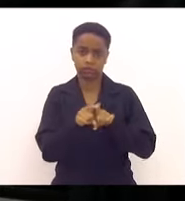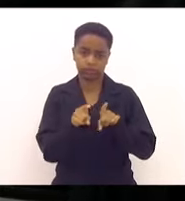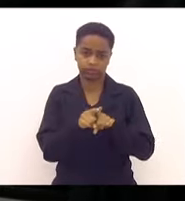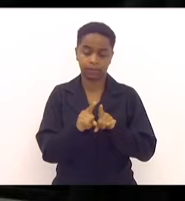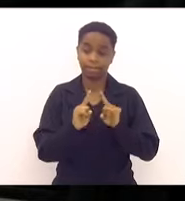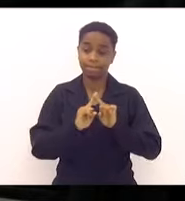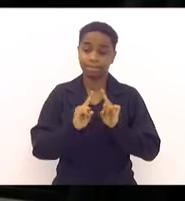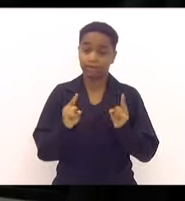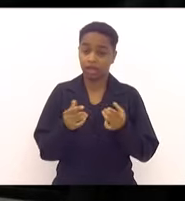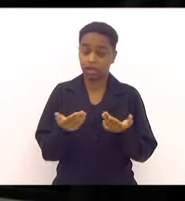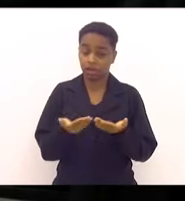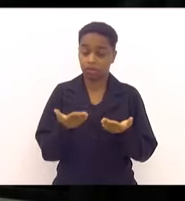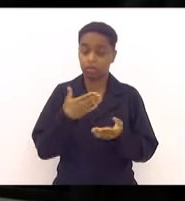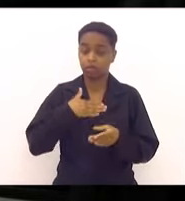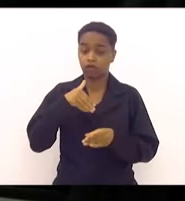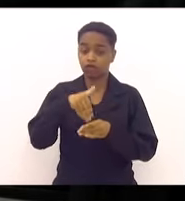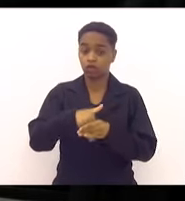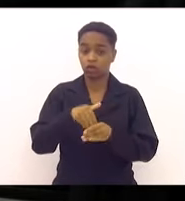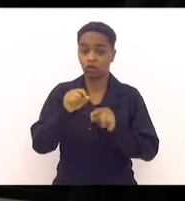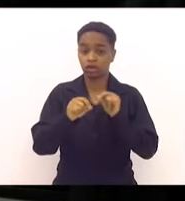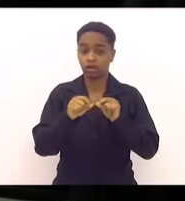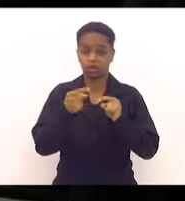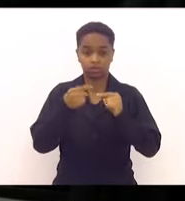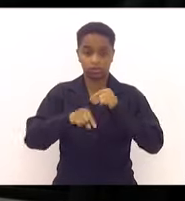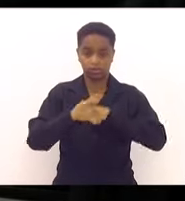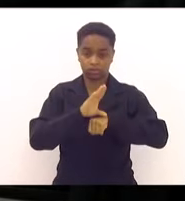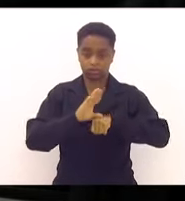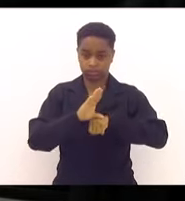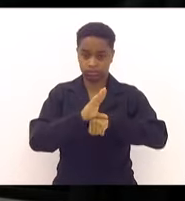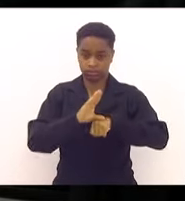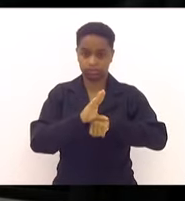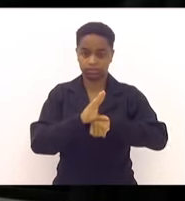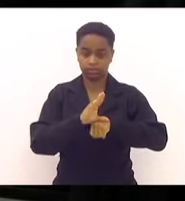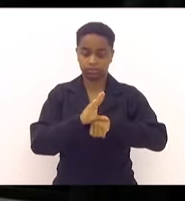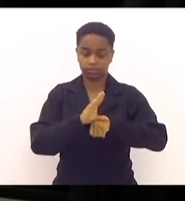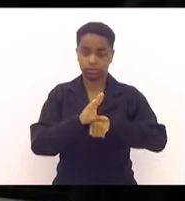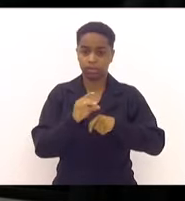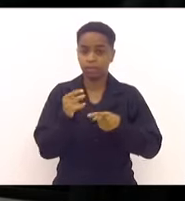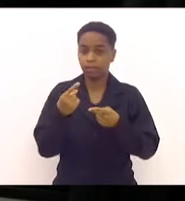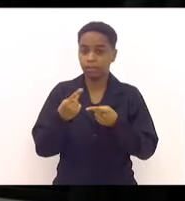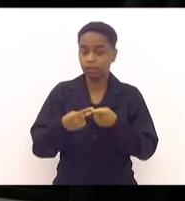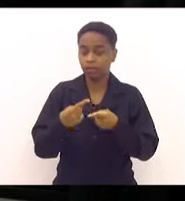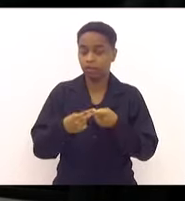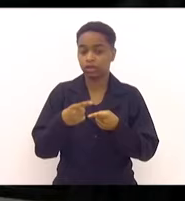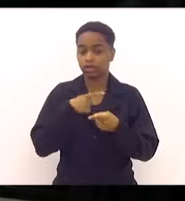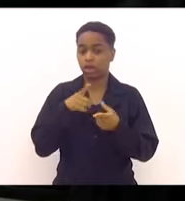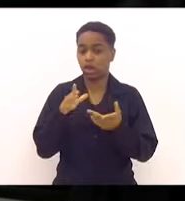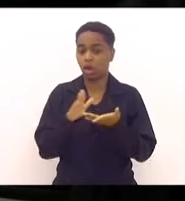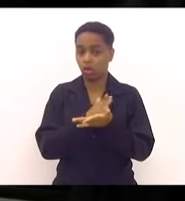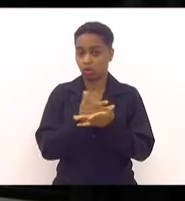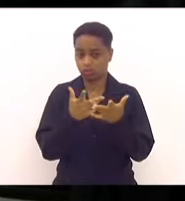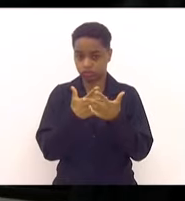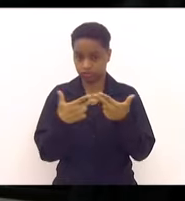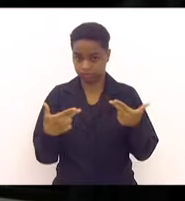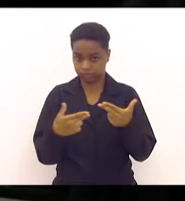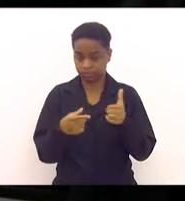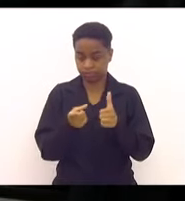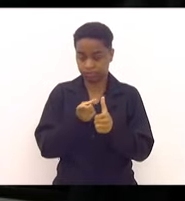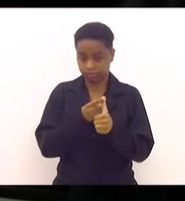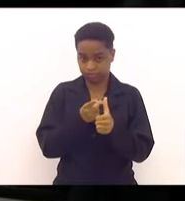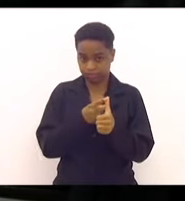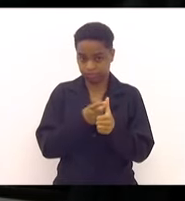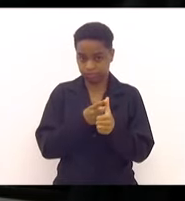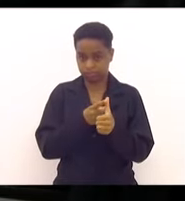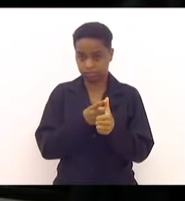mas, a princípio, o meu voto seria pela inconstitucionalidade, em função de alguns fatores. O primeiro